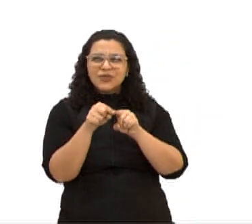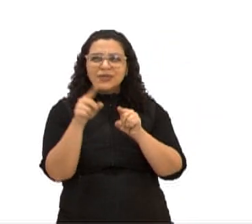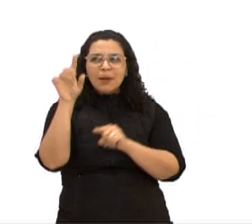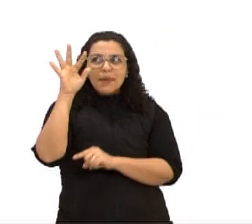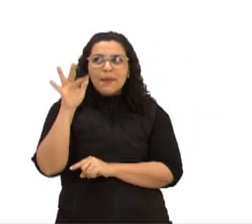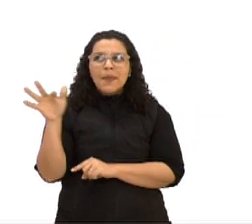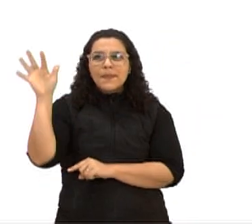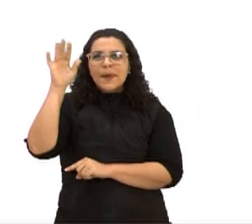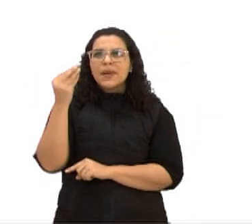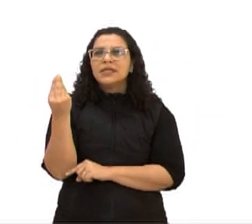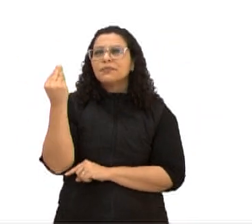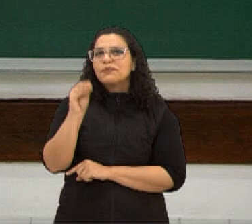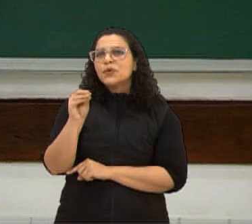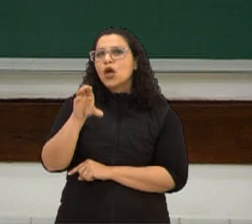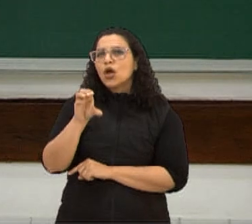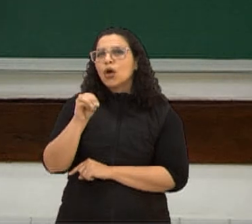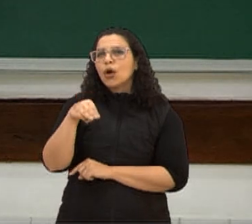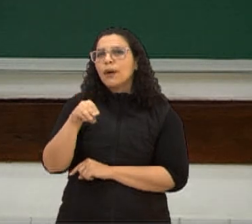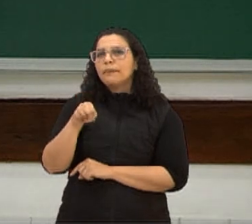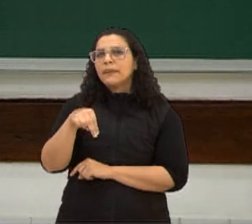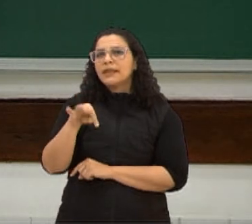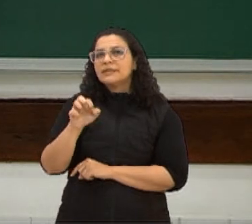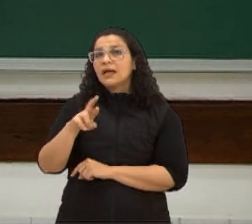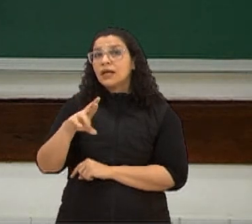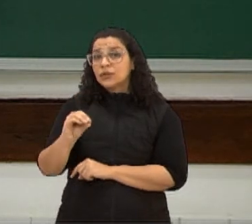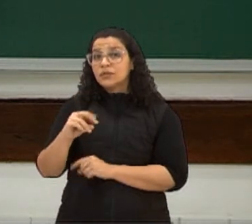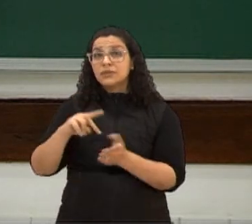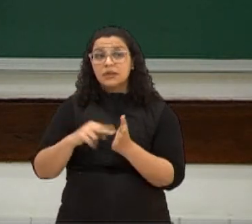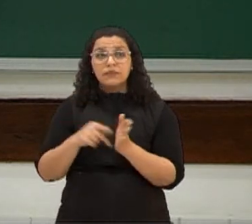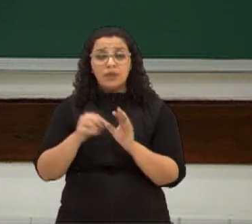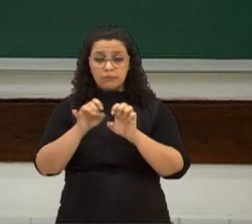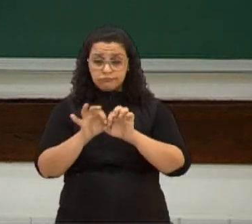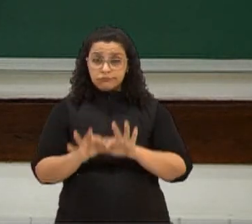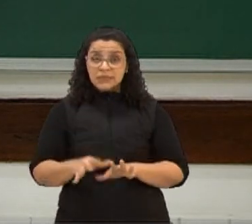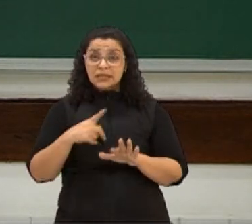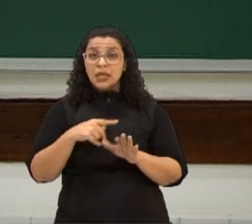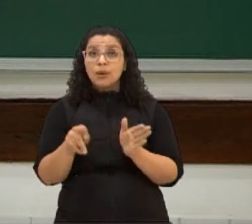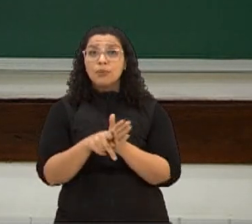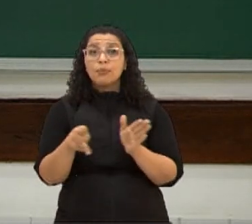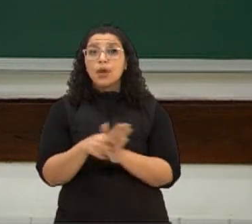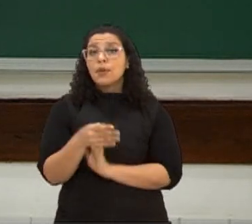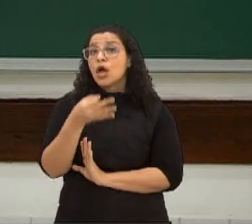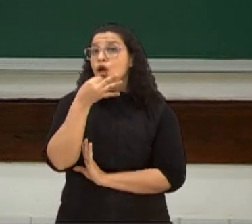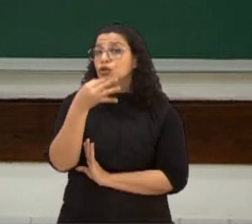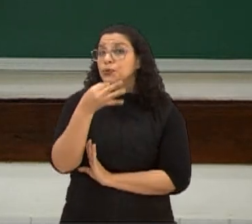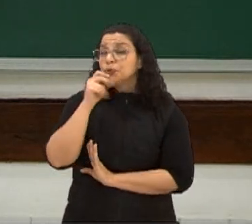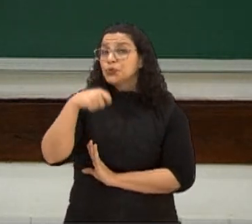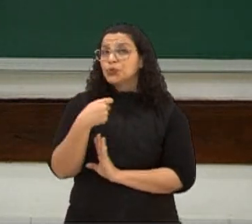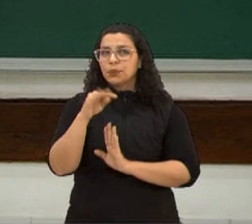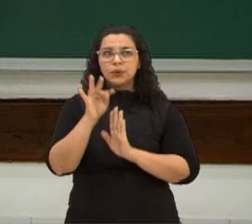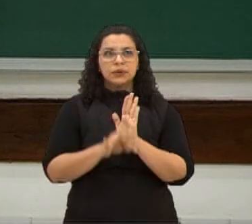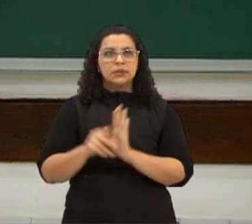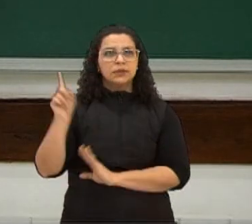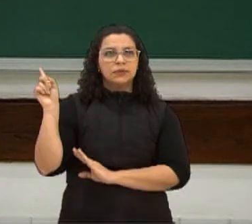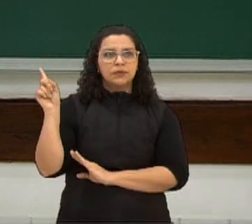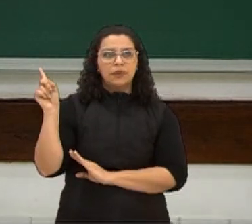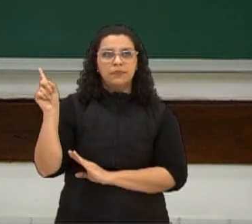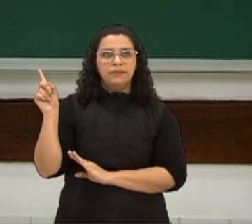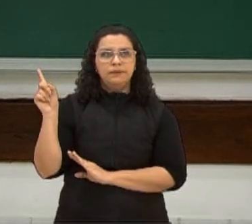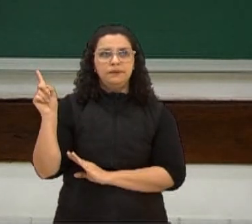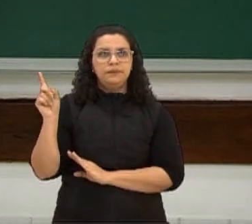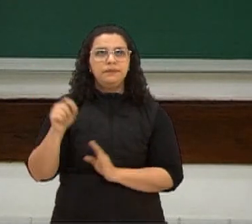que significa comentários. Ali nós temos o quê? Os comentários argumentativos. Olha só para